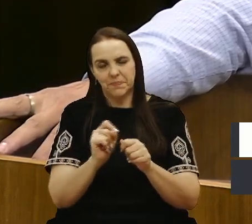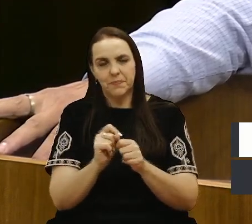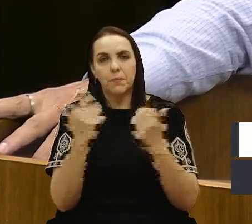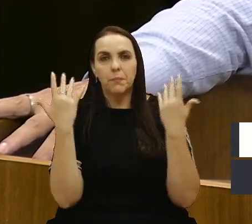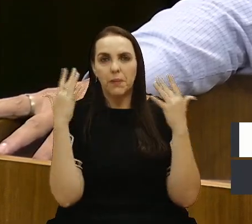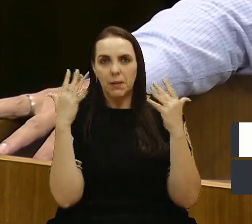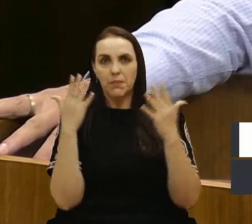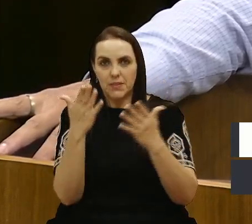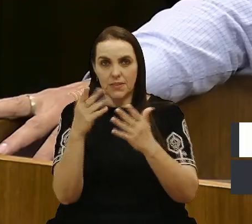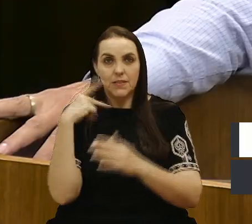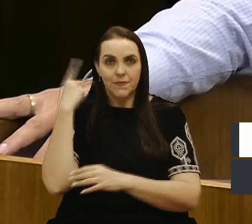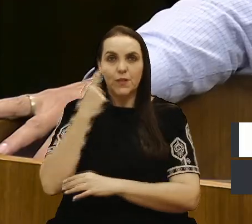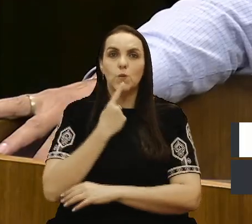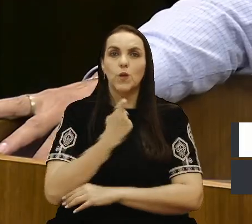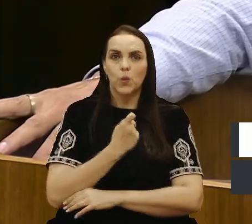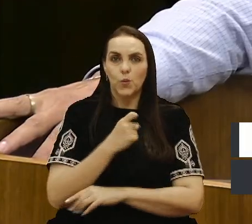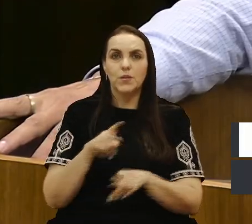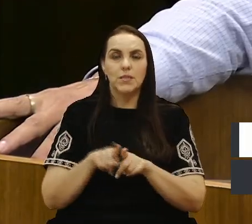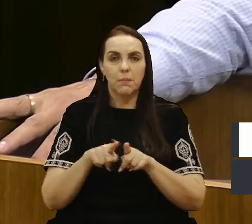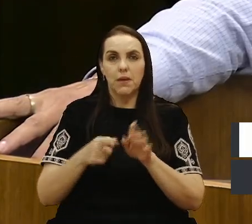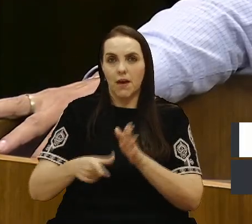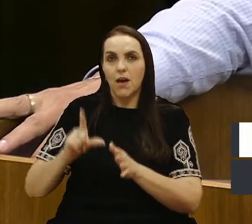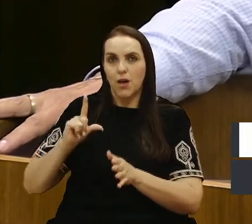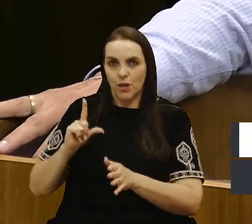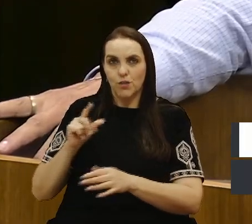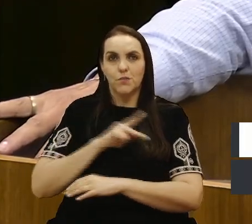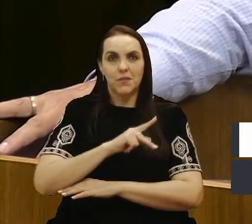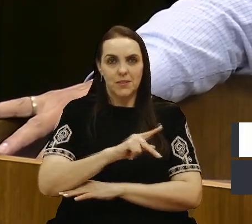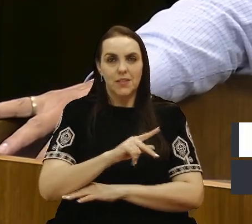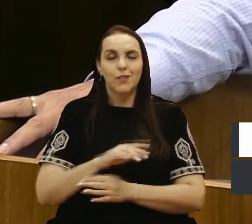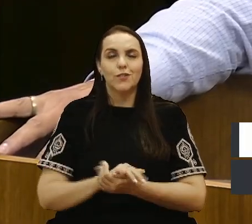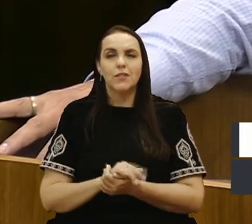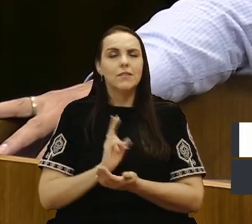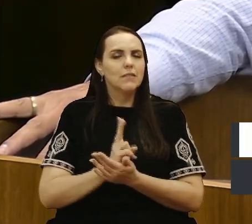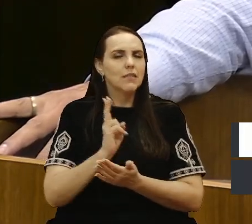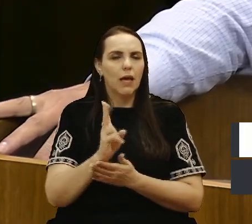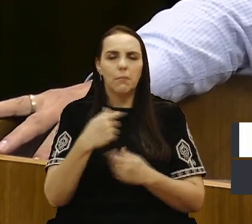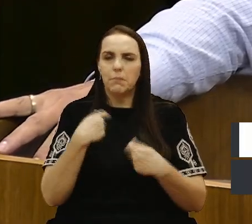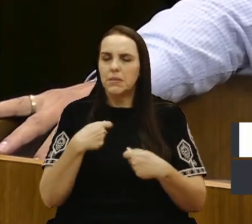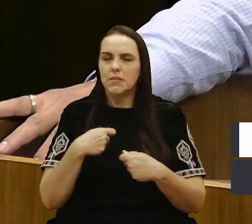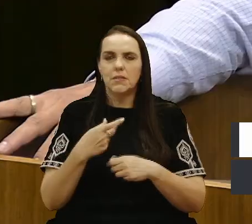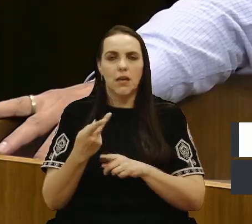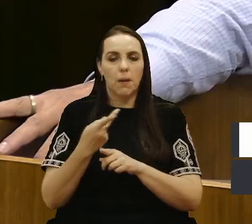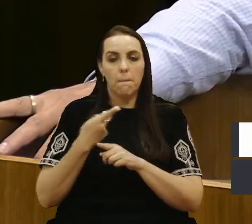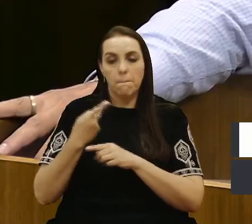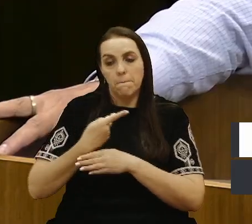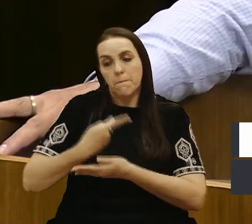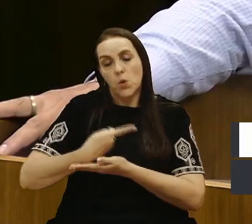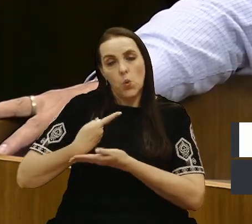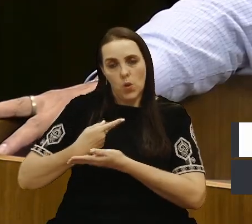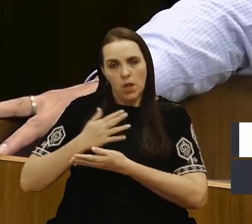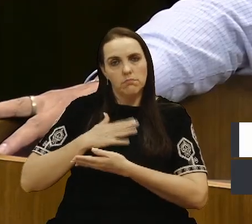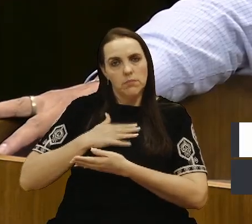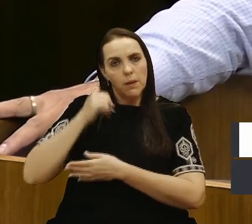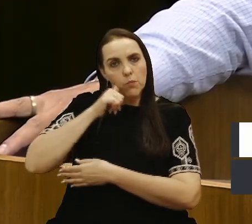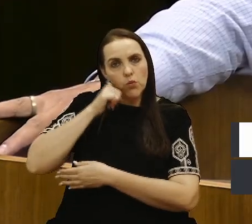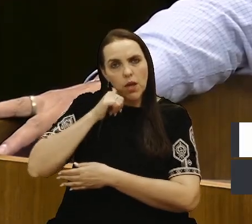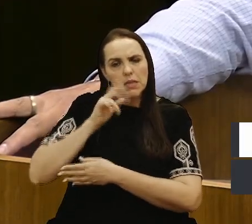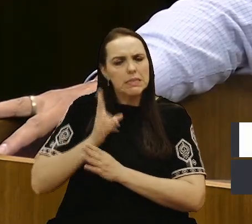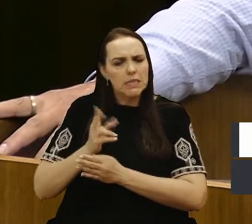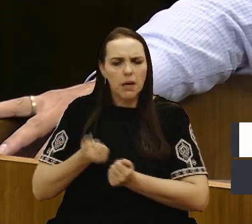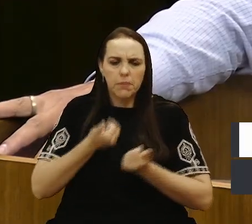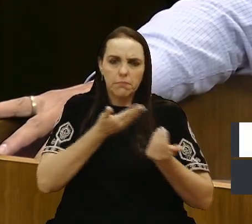Parabenizar aqui a vereadora Rose também, que antecedeu ali. Sempre que eu precisei, fui procurado por algumas mulheres, a gente trouxe e foi muito